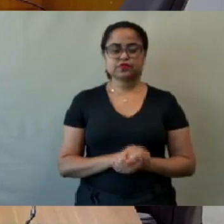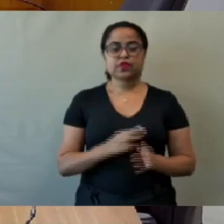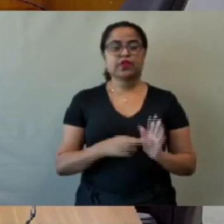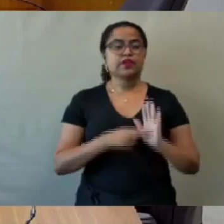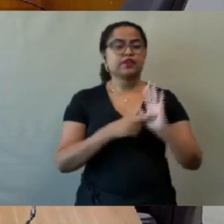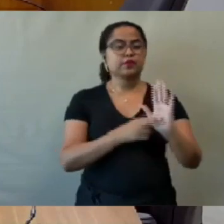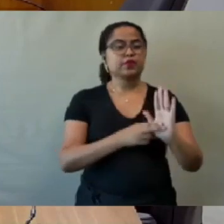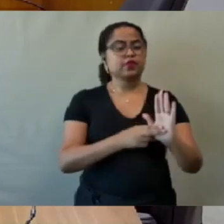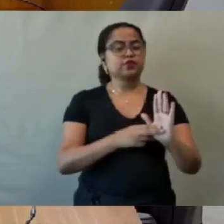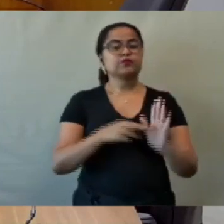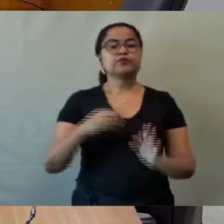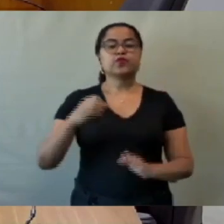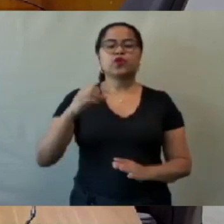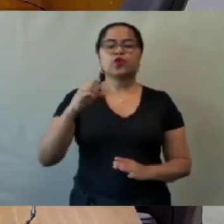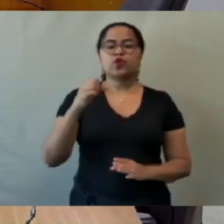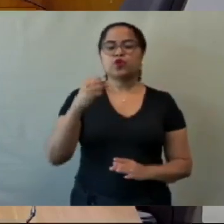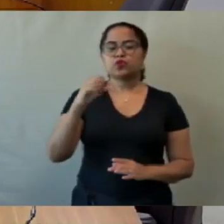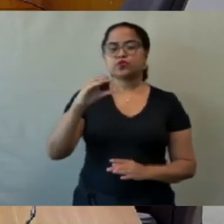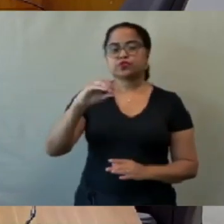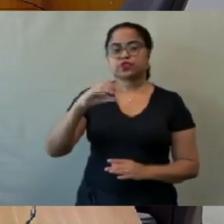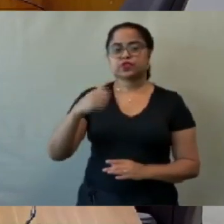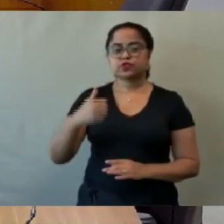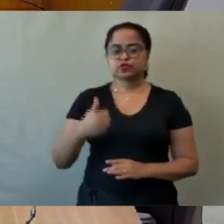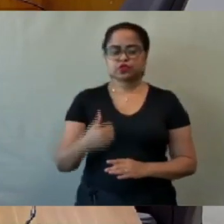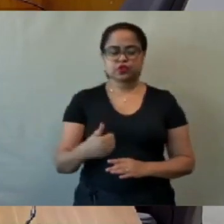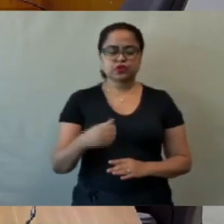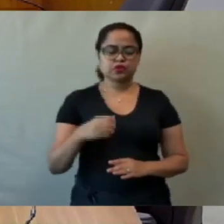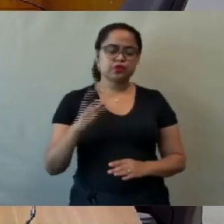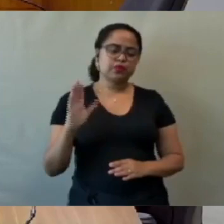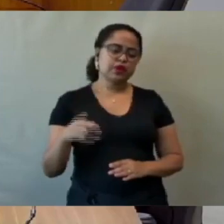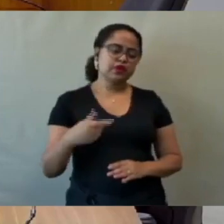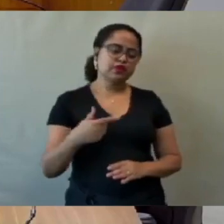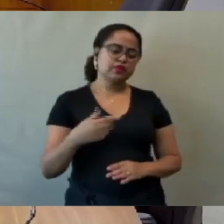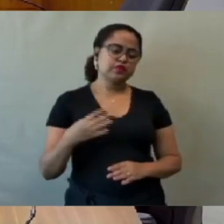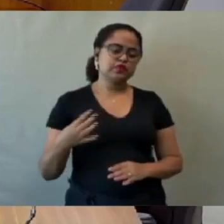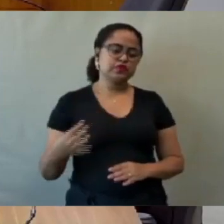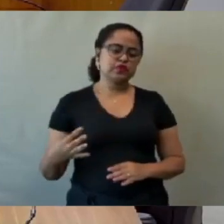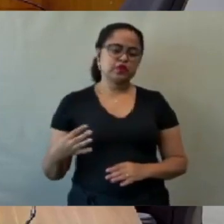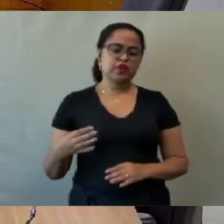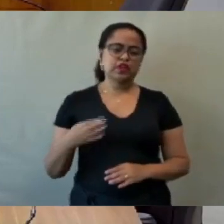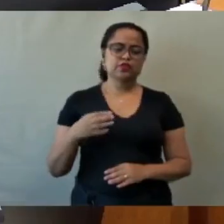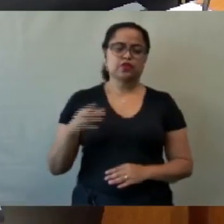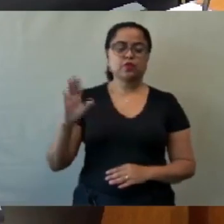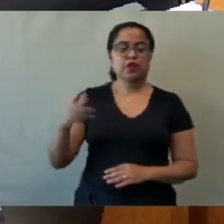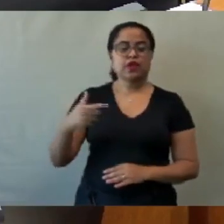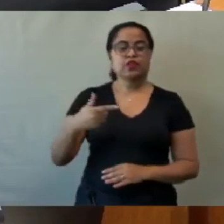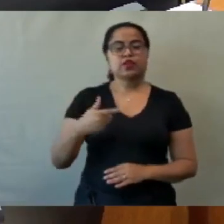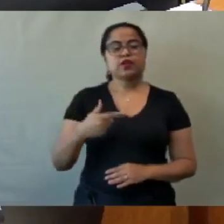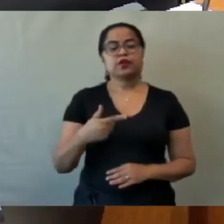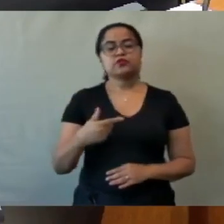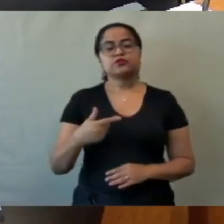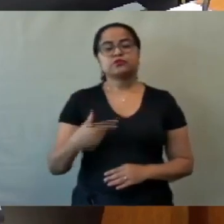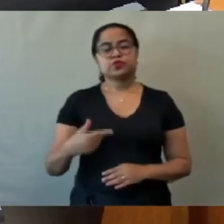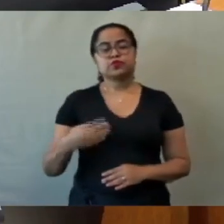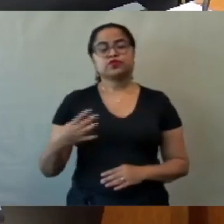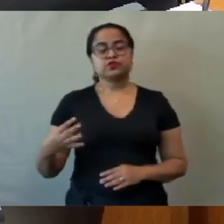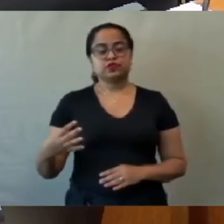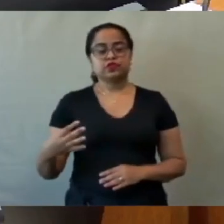Requerimento de comissão 801 de 2024, pedido de informação.